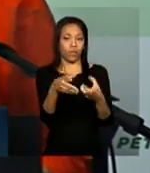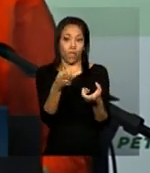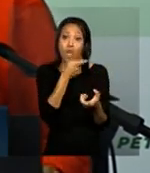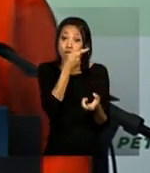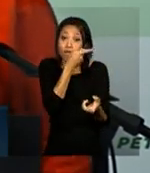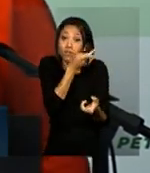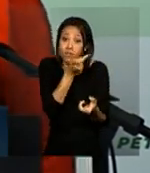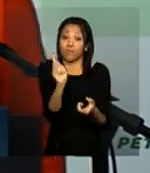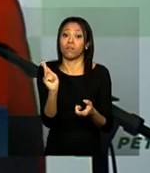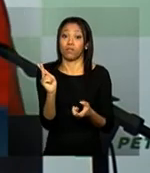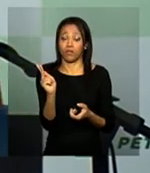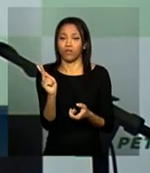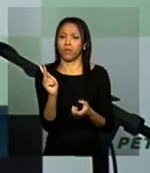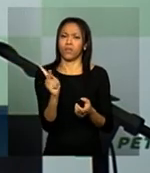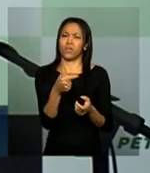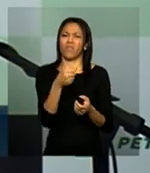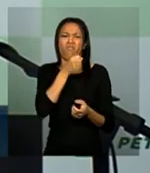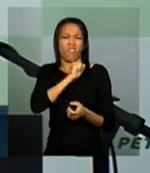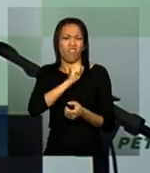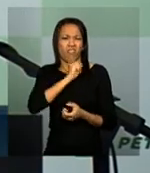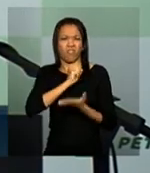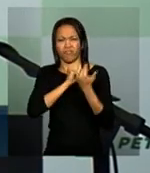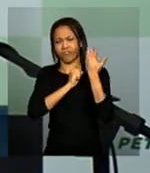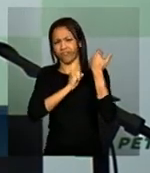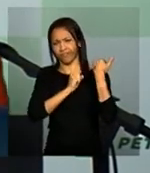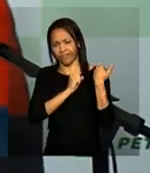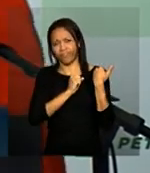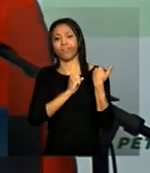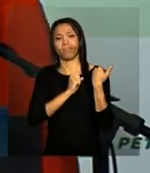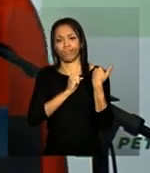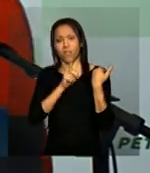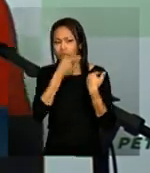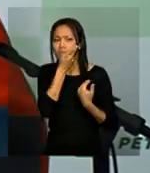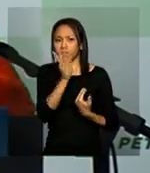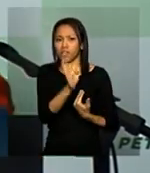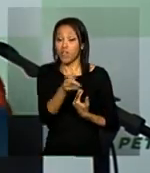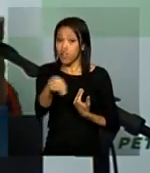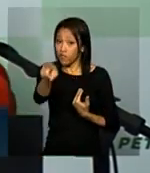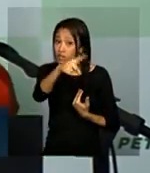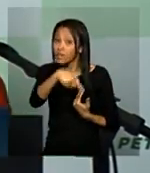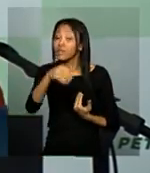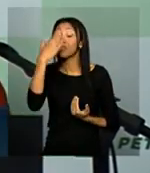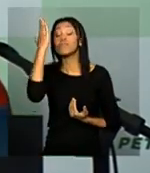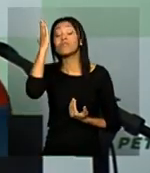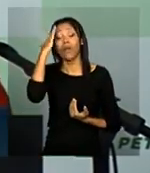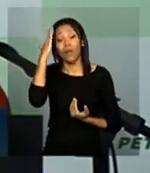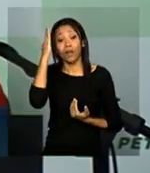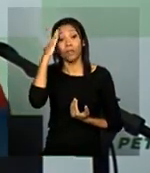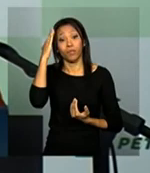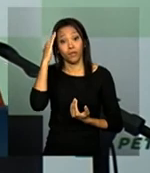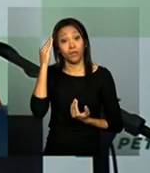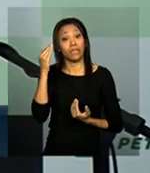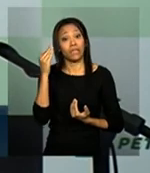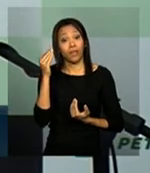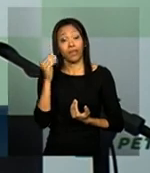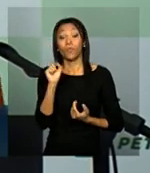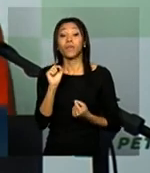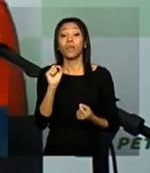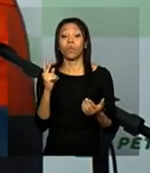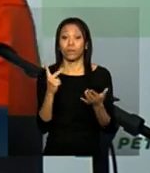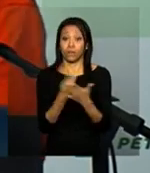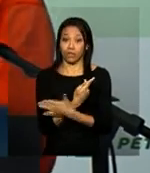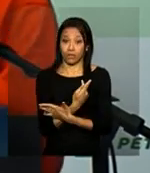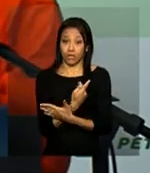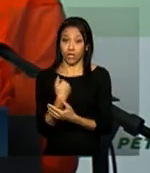Eu visitei estaleiros antigos. E vocês podem saber de uma coisa, a situação era a seguinte,